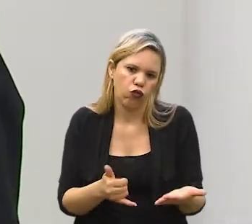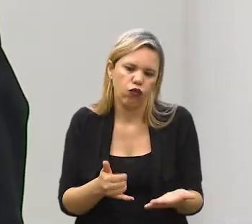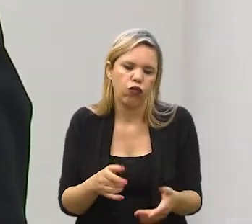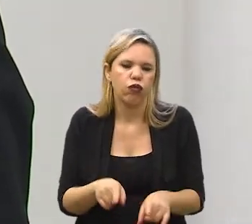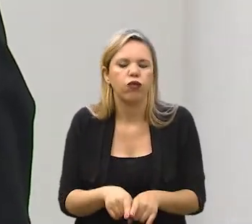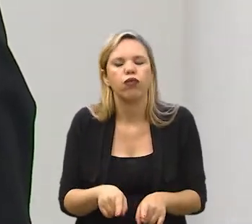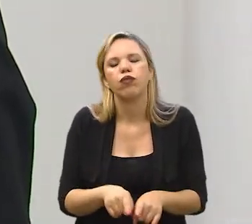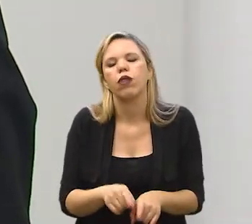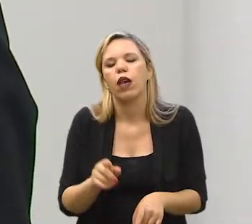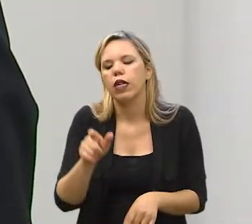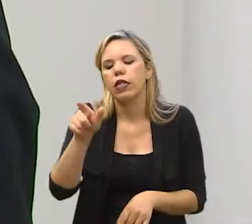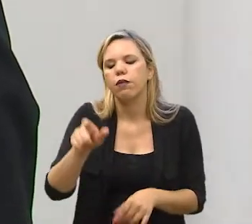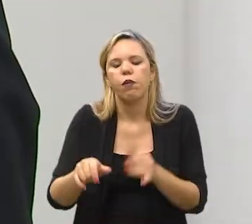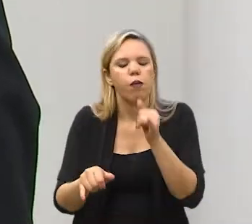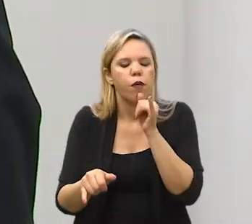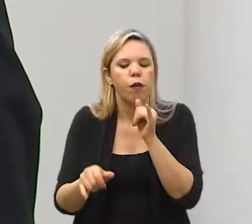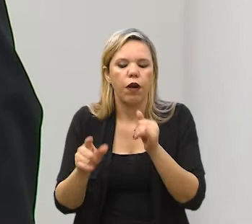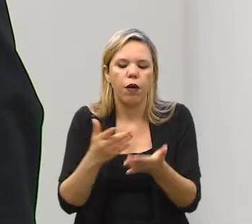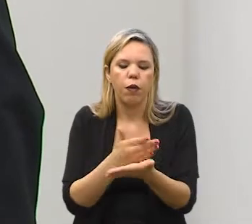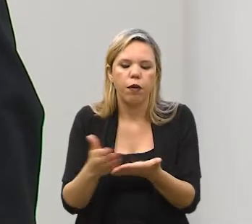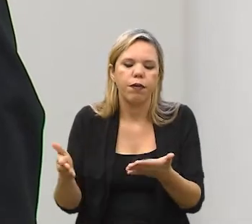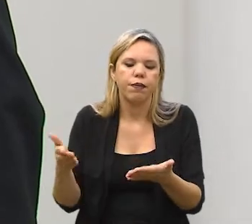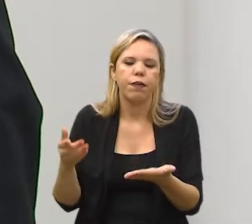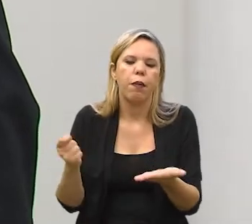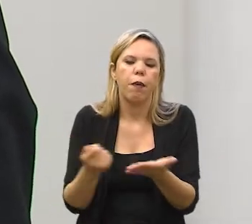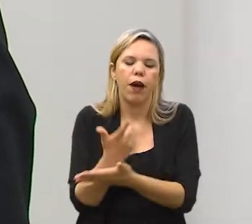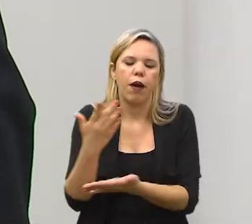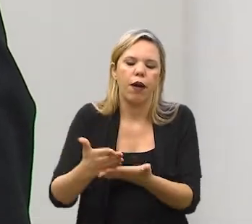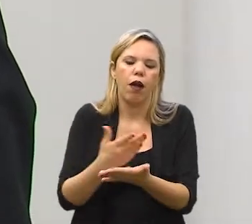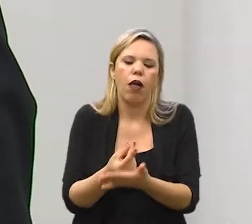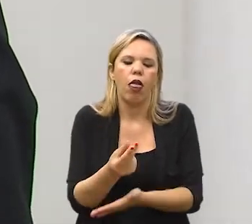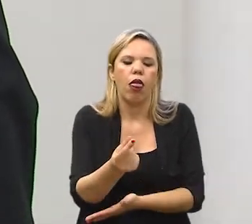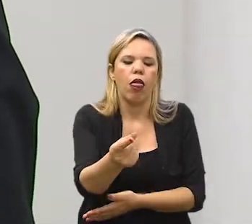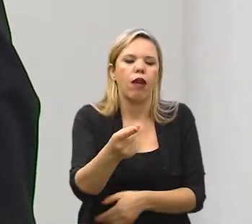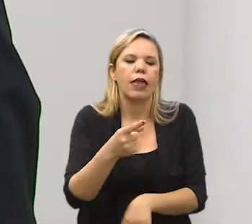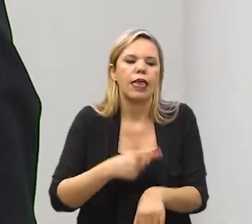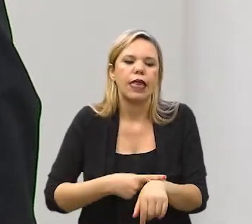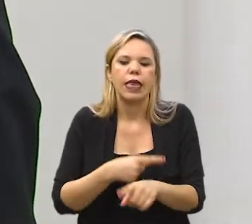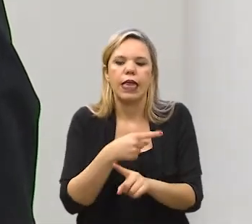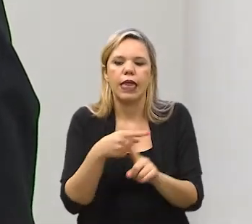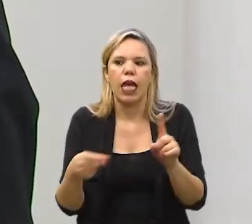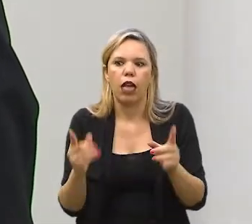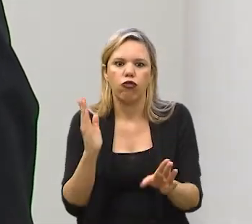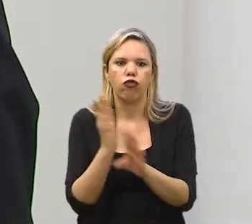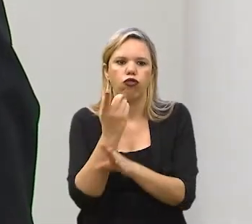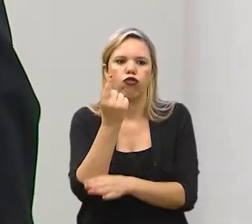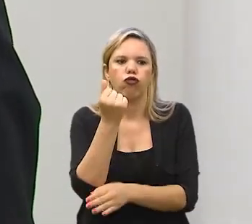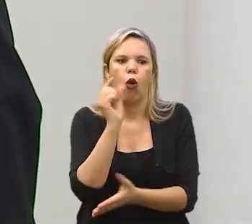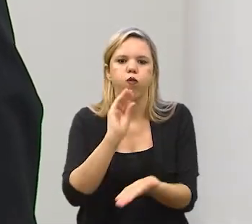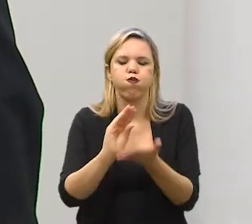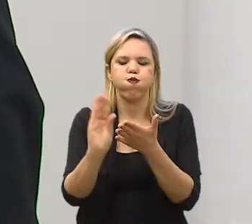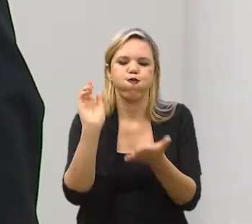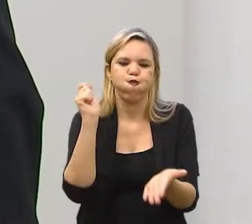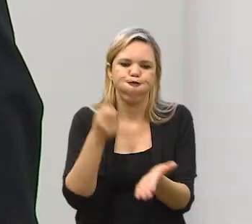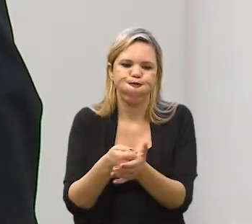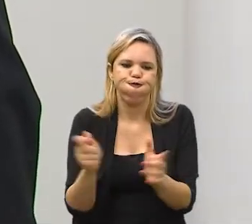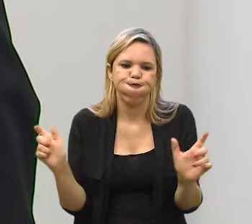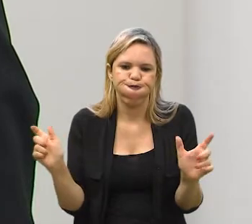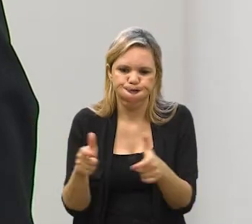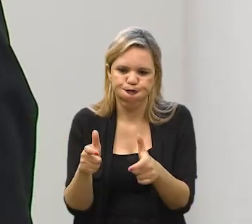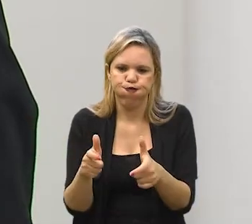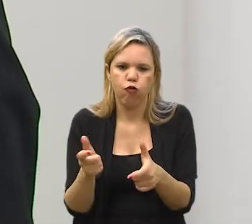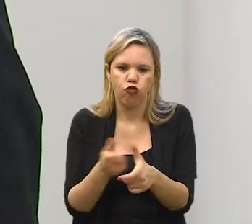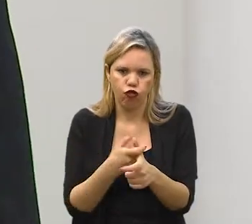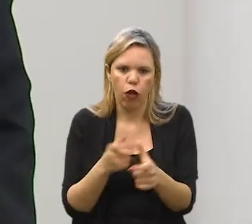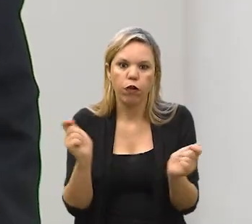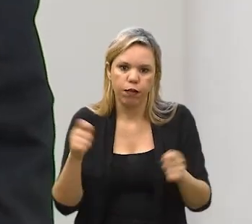E vamos supor que a pessoa entrou nesse financiamento longo e tal, mas no meio tempo achou um dinheirinho e quer amortizar essa dívida,